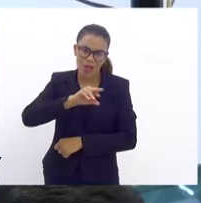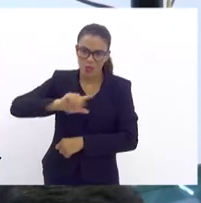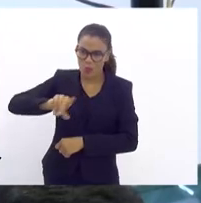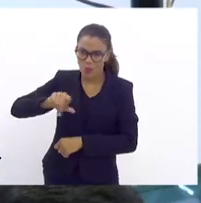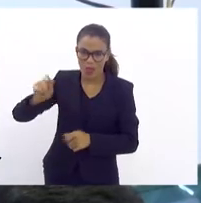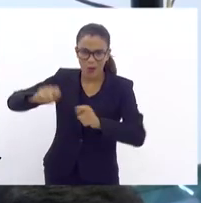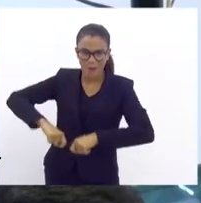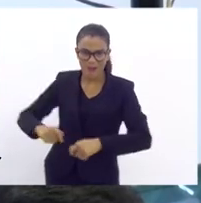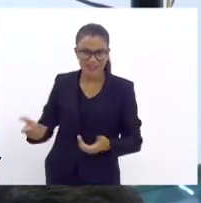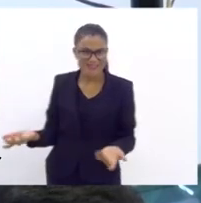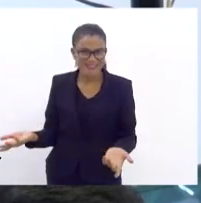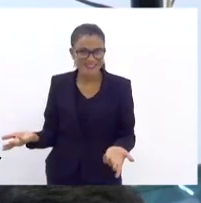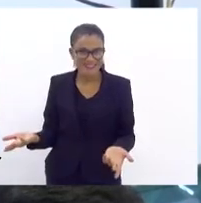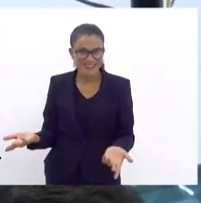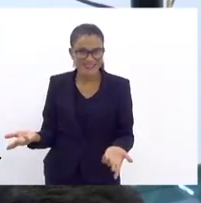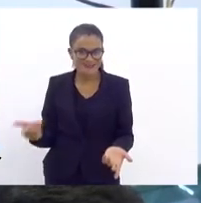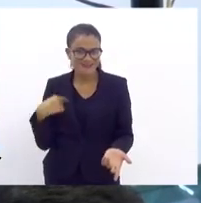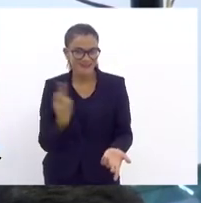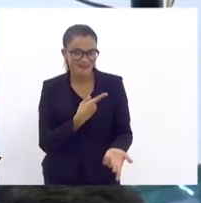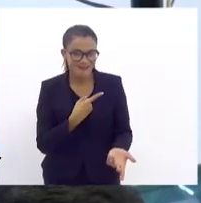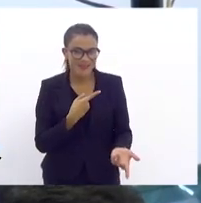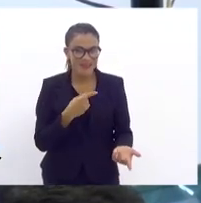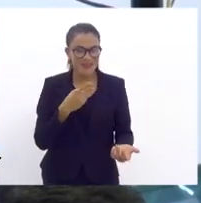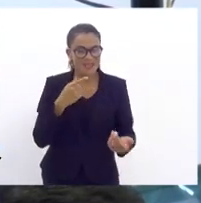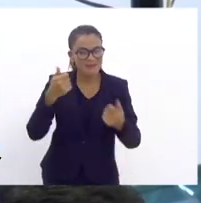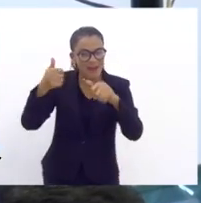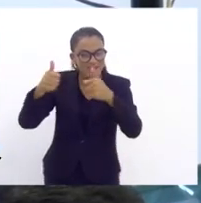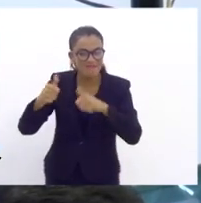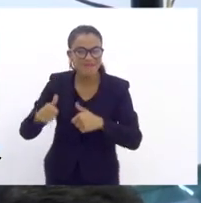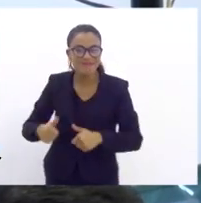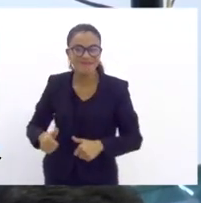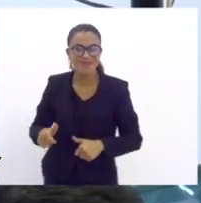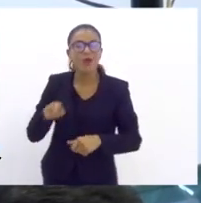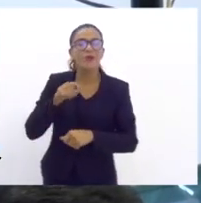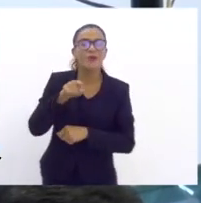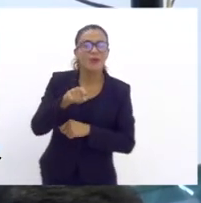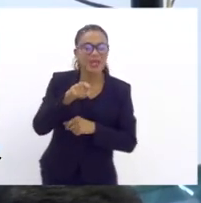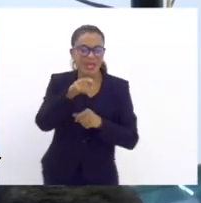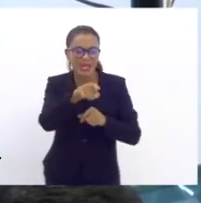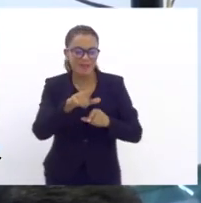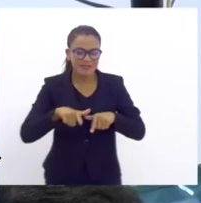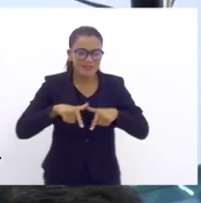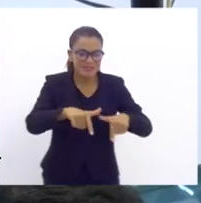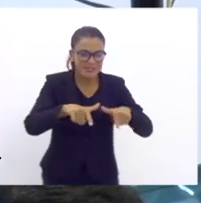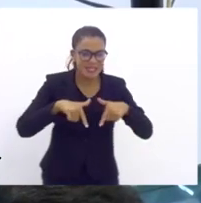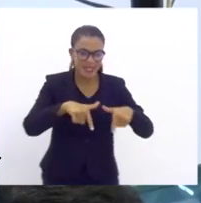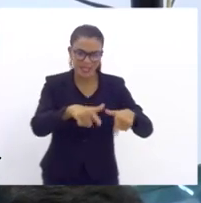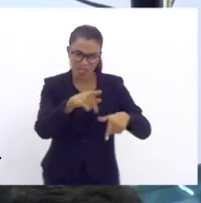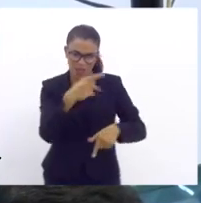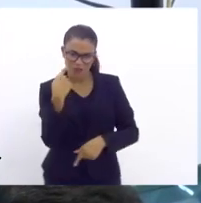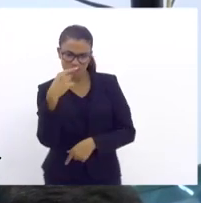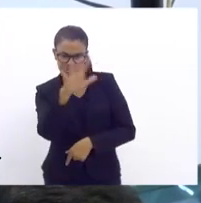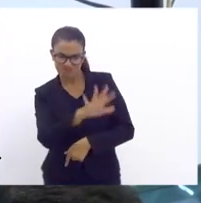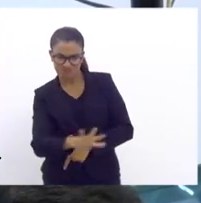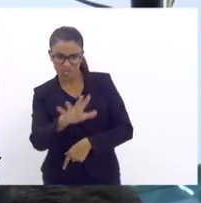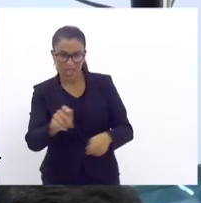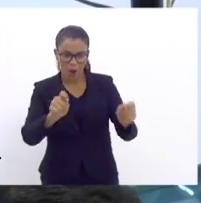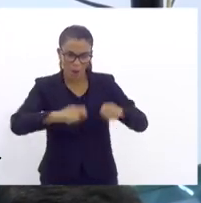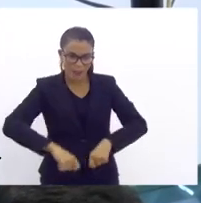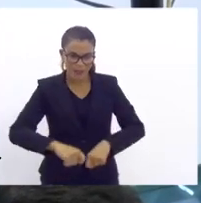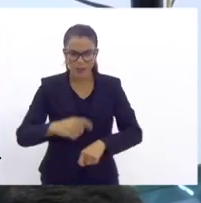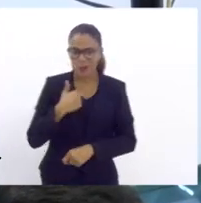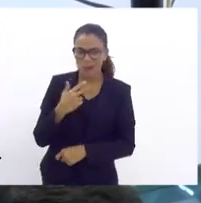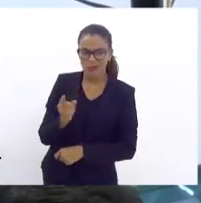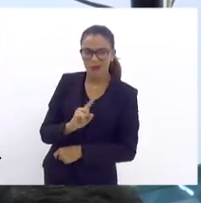competente e a gente sempre vai fazer nesse check list né O que que você faz para eu considerar você competente para estar perto de mim